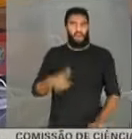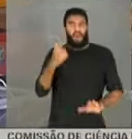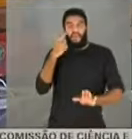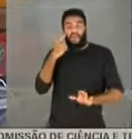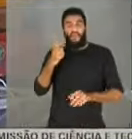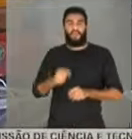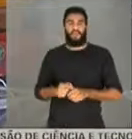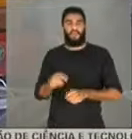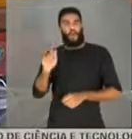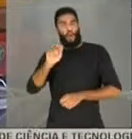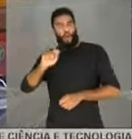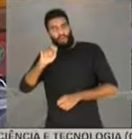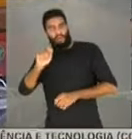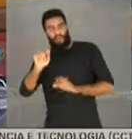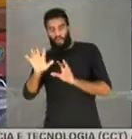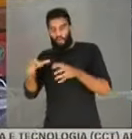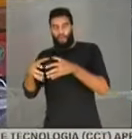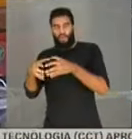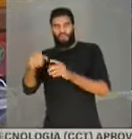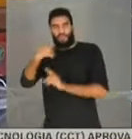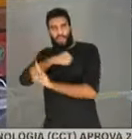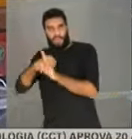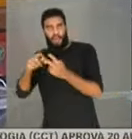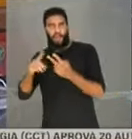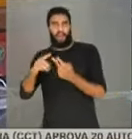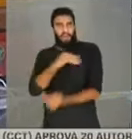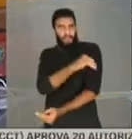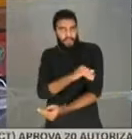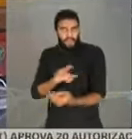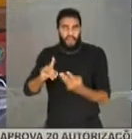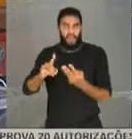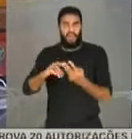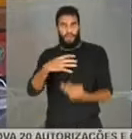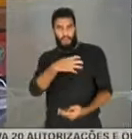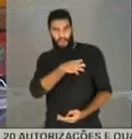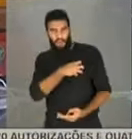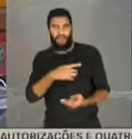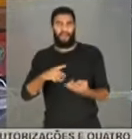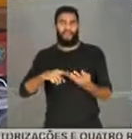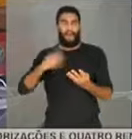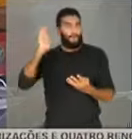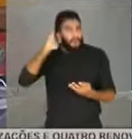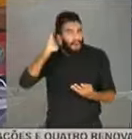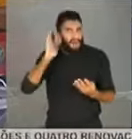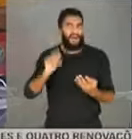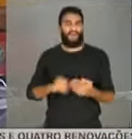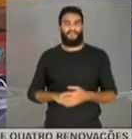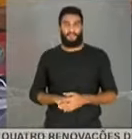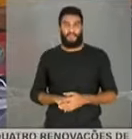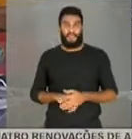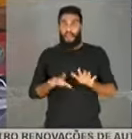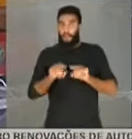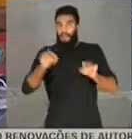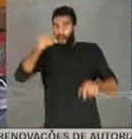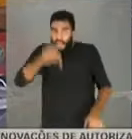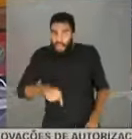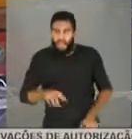organizações sociais, gestão de hospitais públicos, Rio de Janeiro, Bahia, Pará, mas aqui não